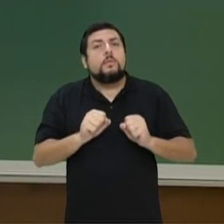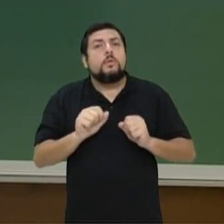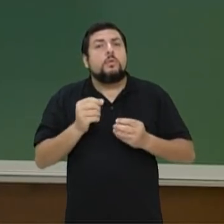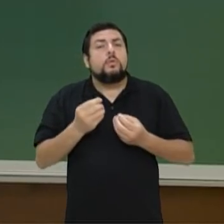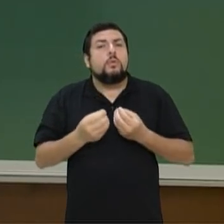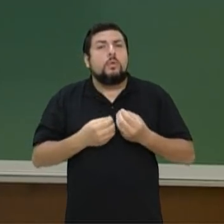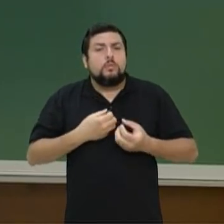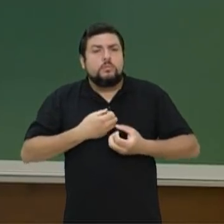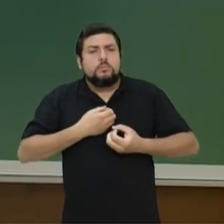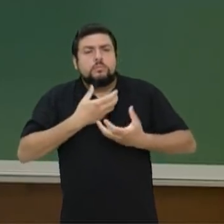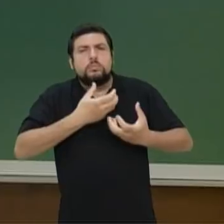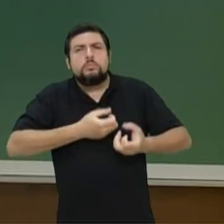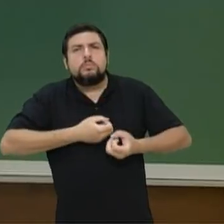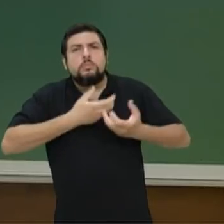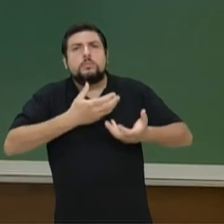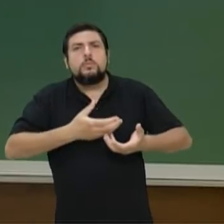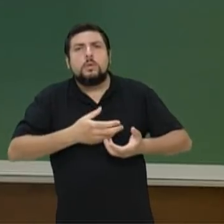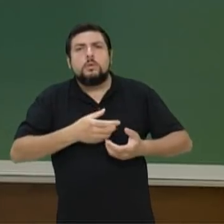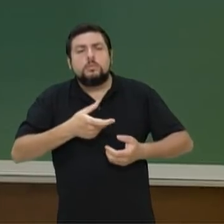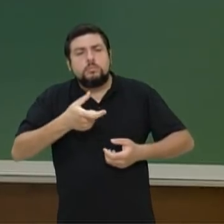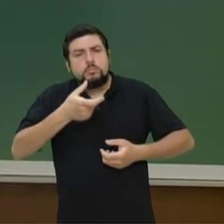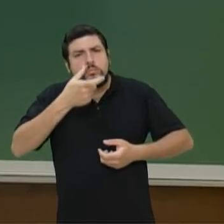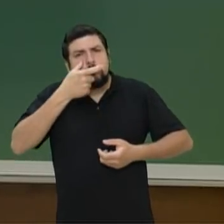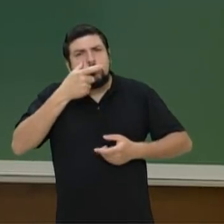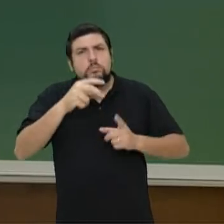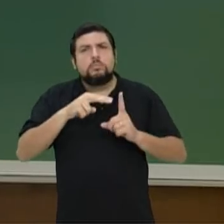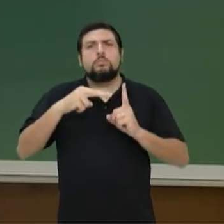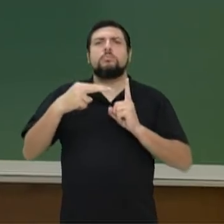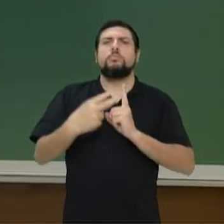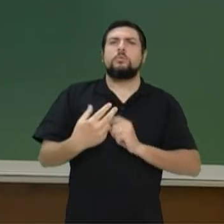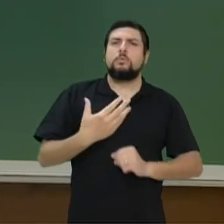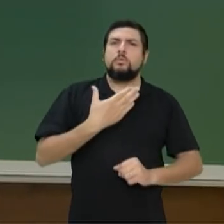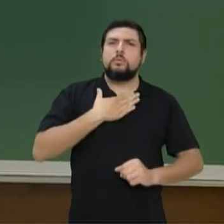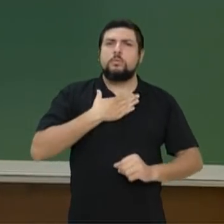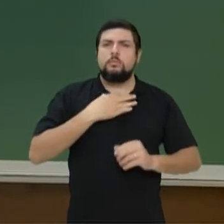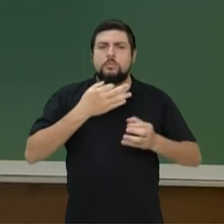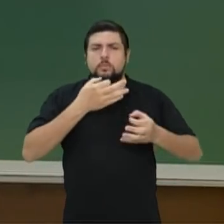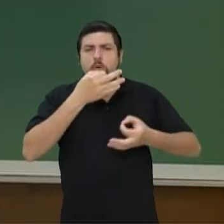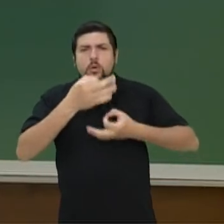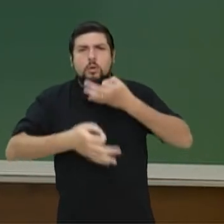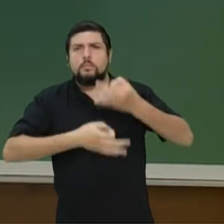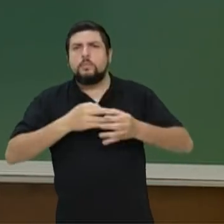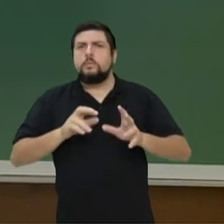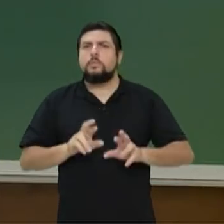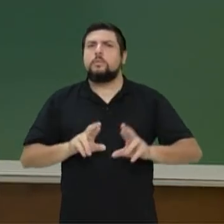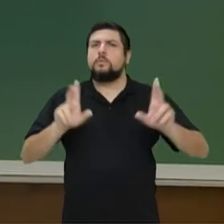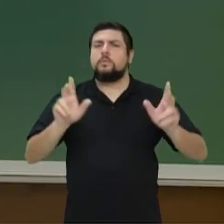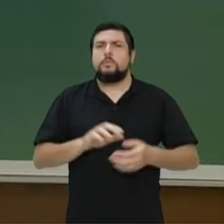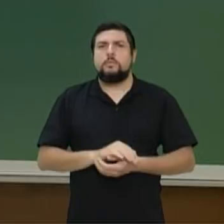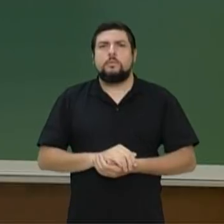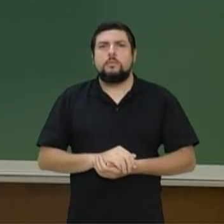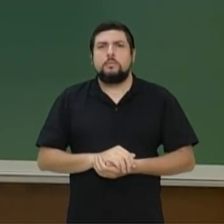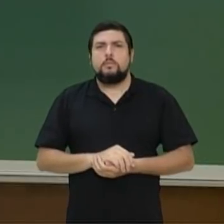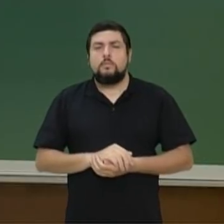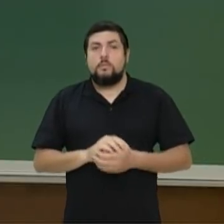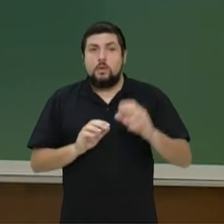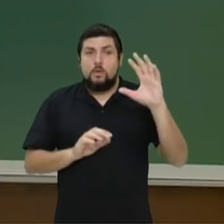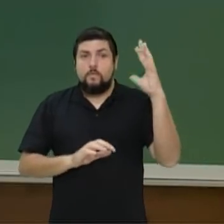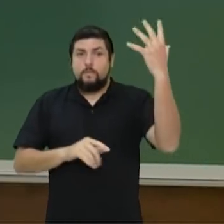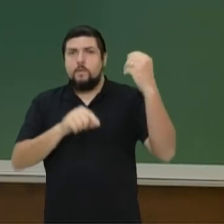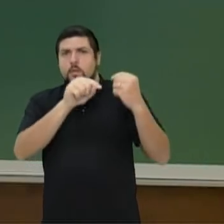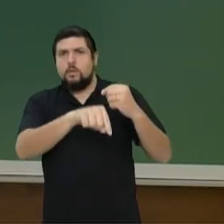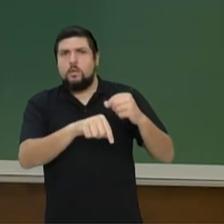a opinião, o juízo, interpretações diferentes, não é mesmo? Diferente do fato que não pode